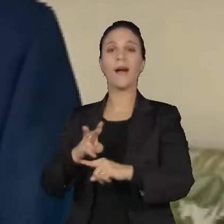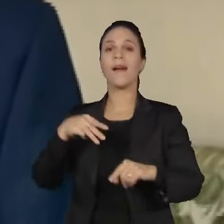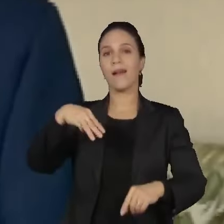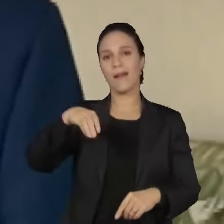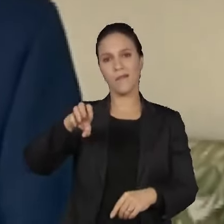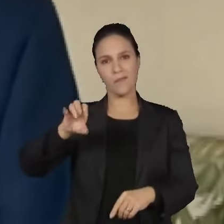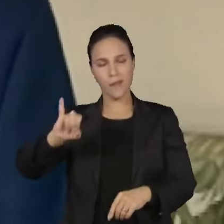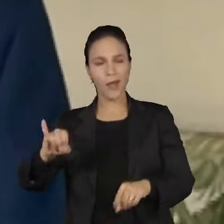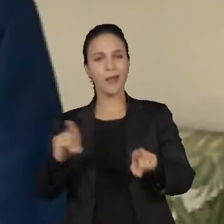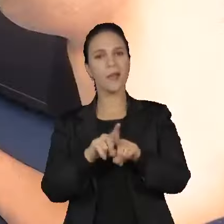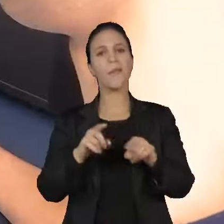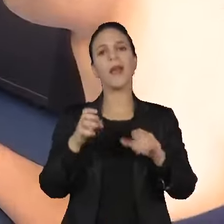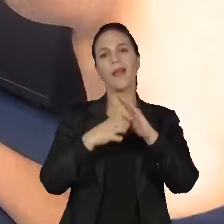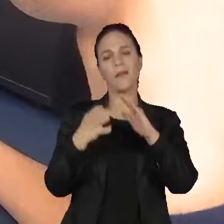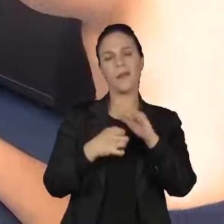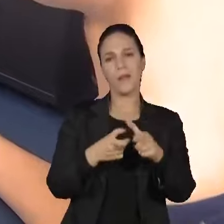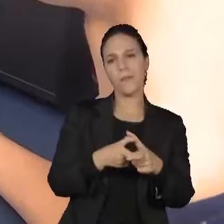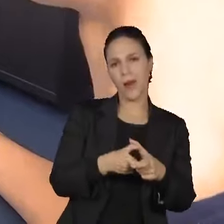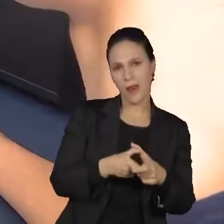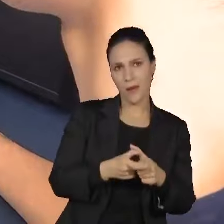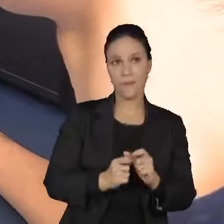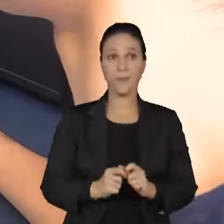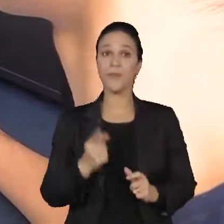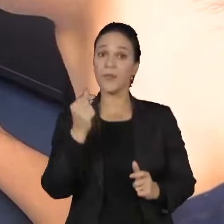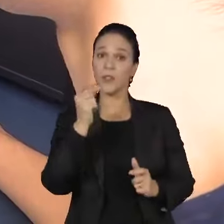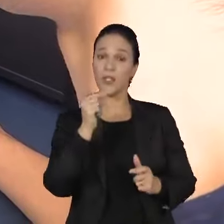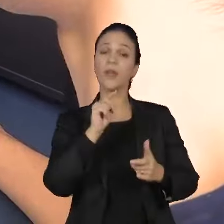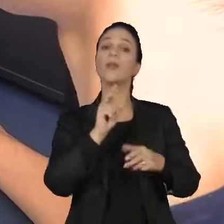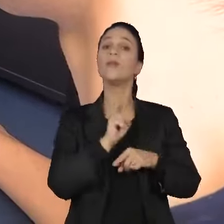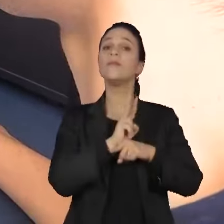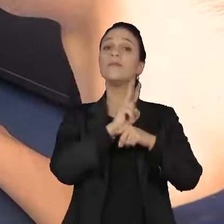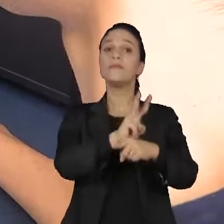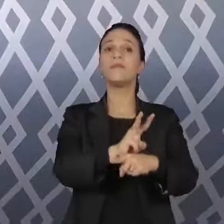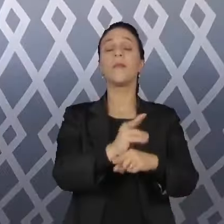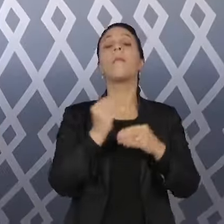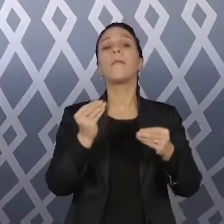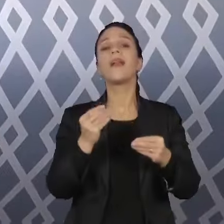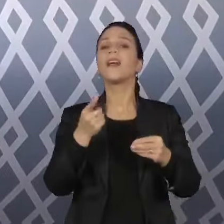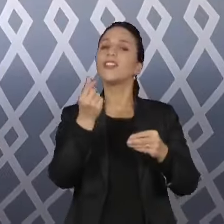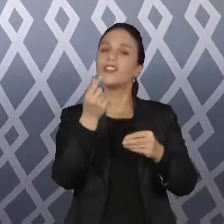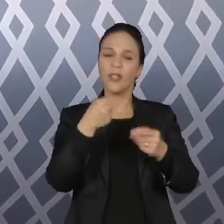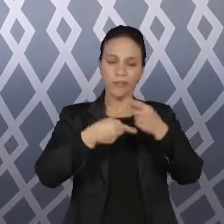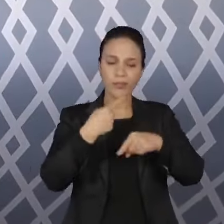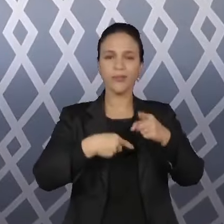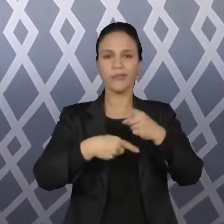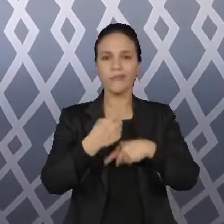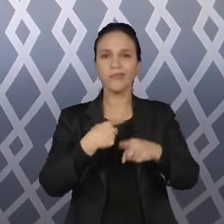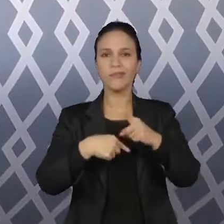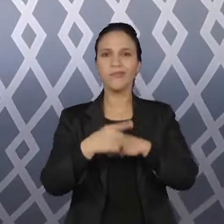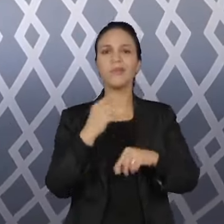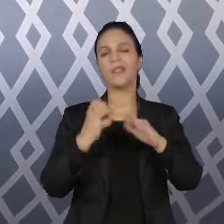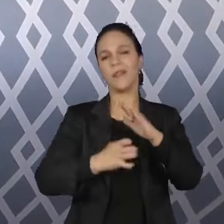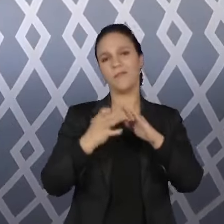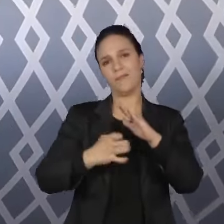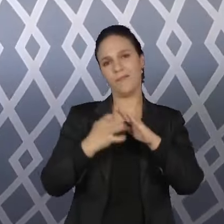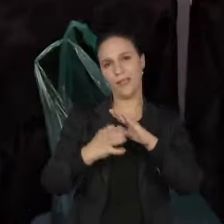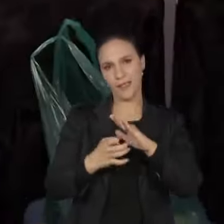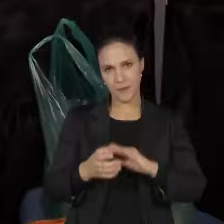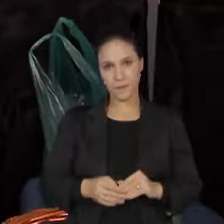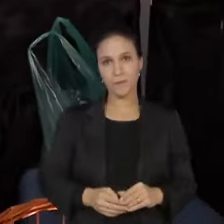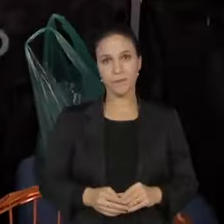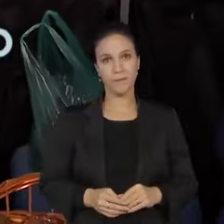pequenas empresas no Brasil. Parte do dinheiro foi contratada para capital de giro, a manutenção das operações diárias das